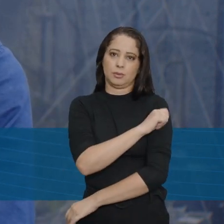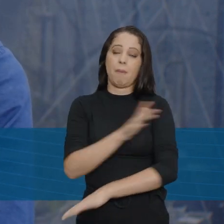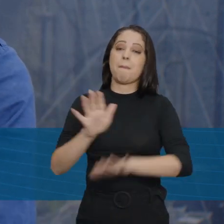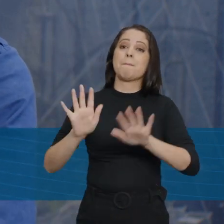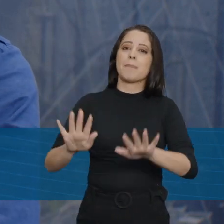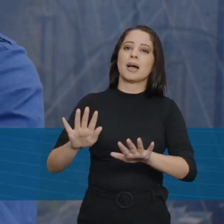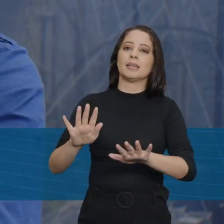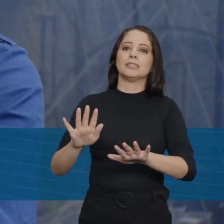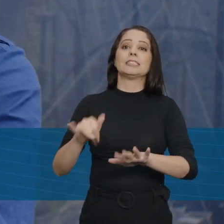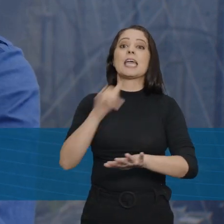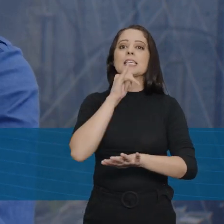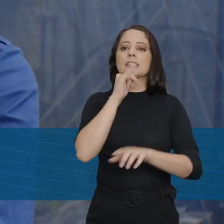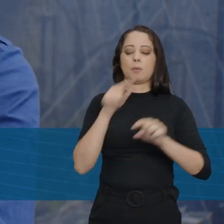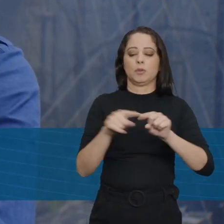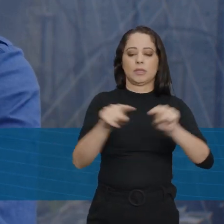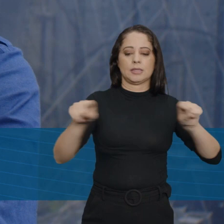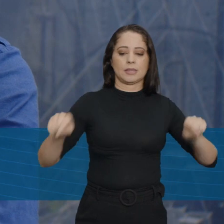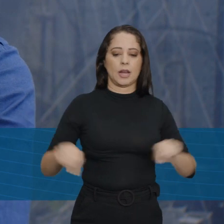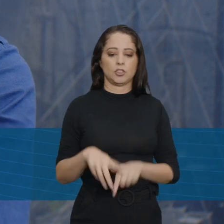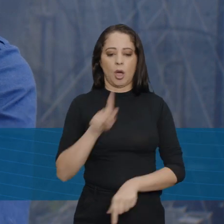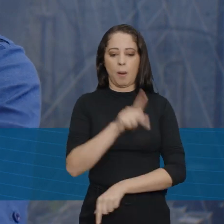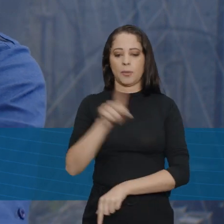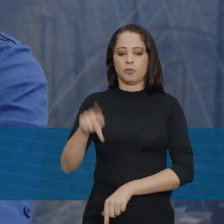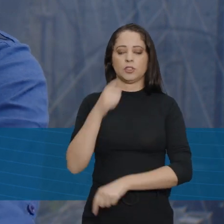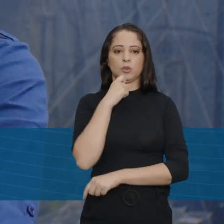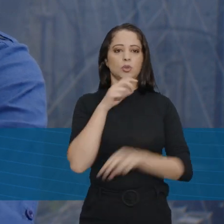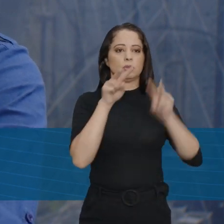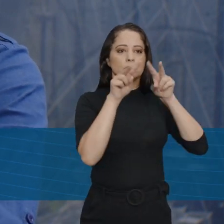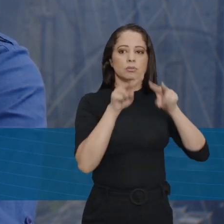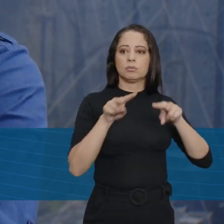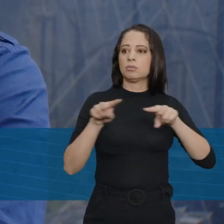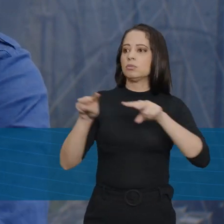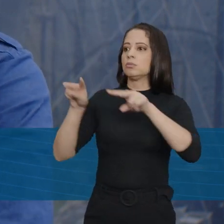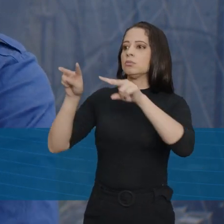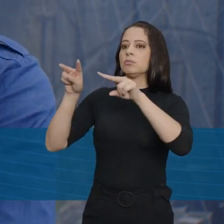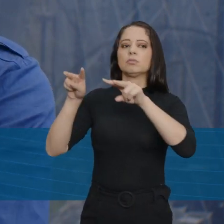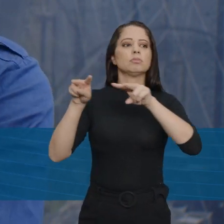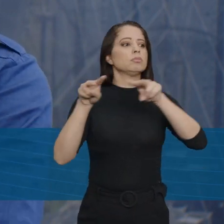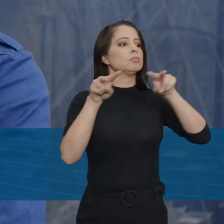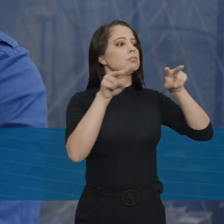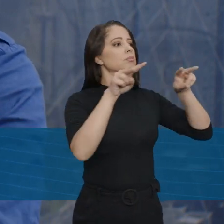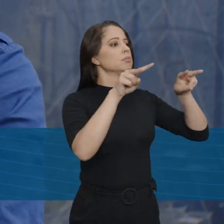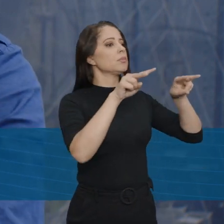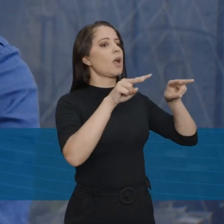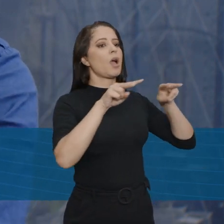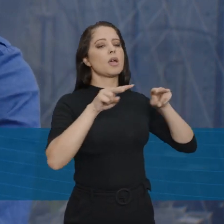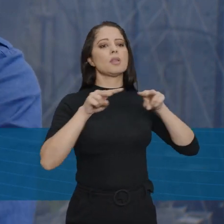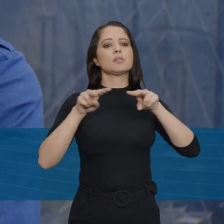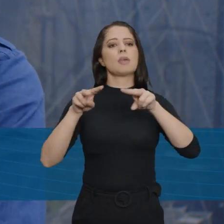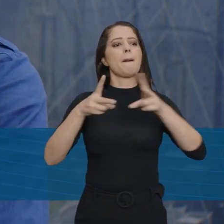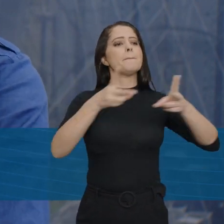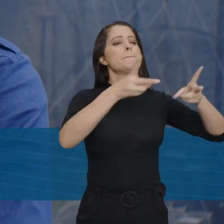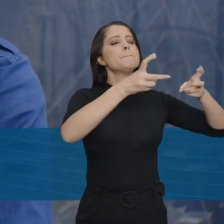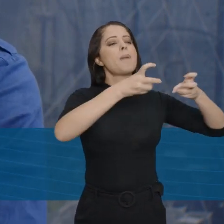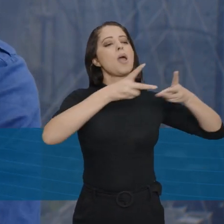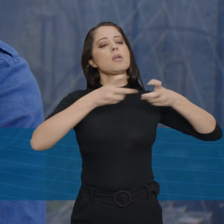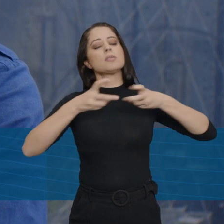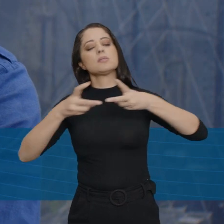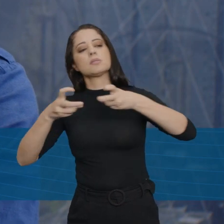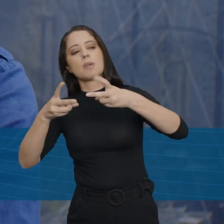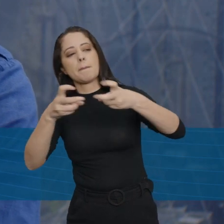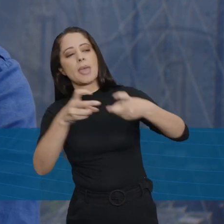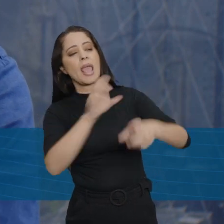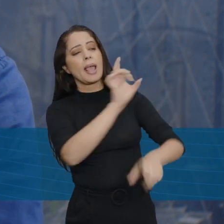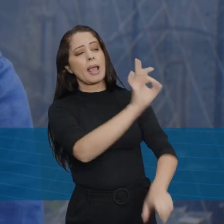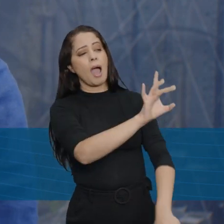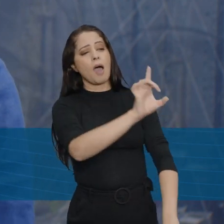tentar, enquanto estiver na sala de aula, olhar para aquela sala. Em alguns momentos, né? Pelo menos assim, começar a ver essa